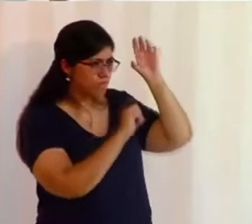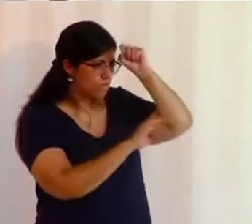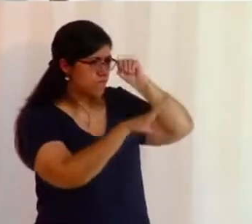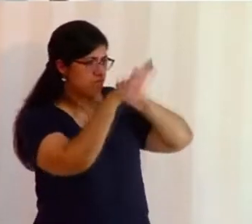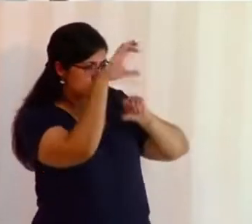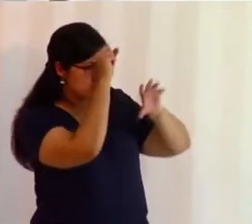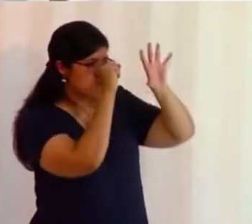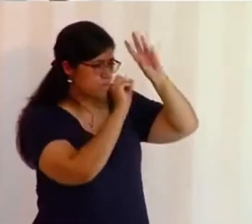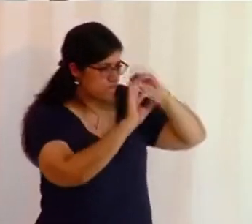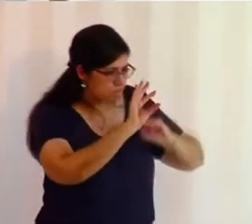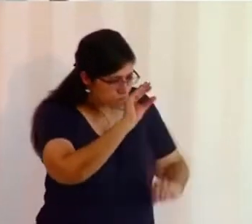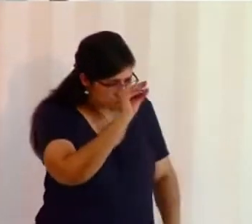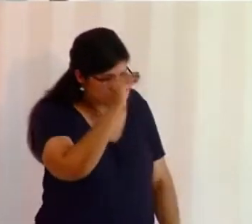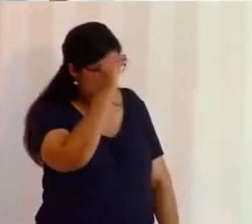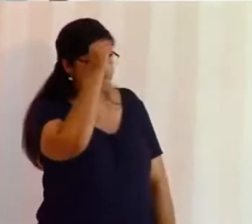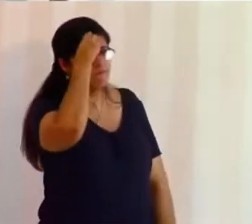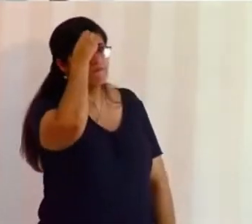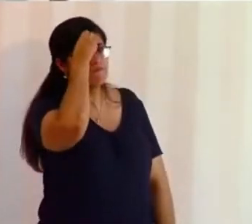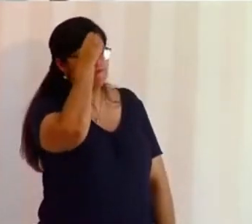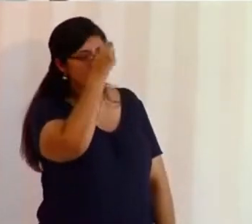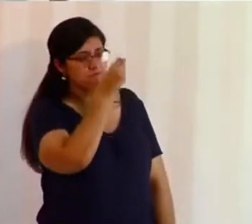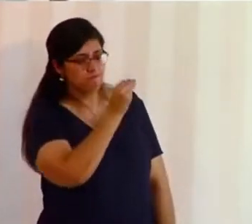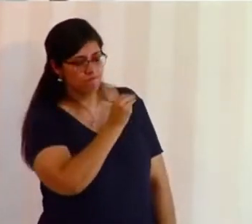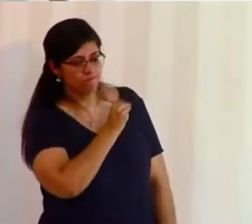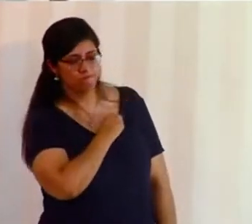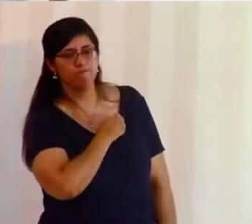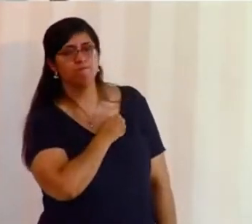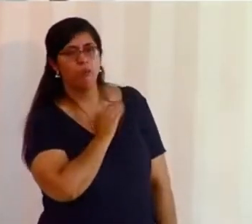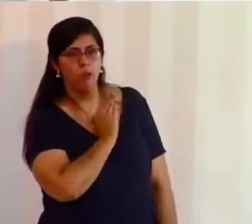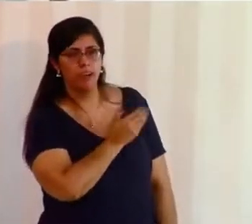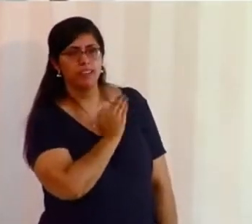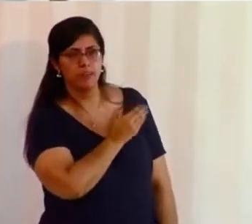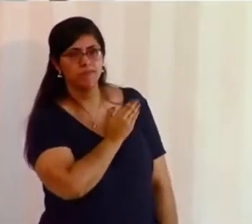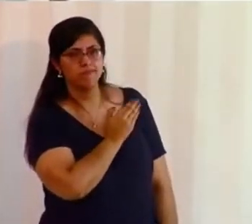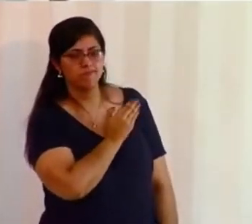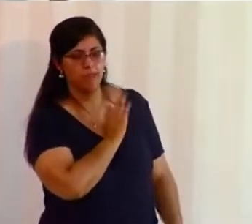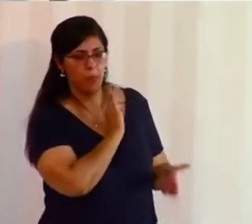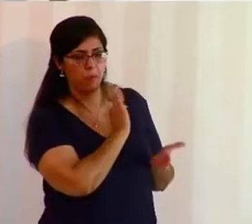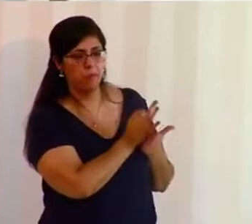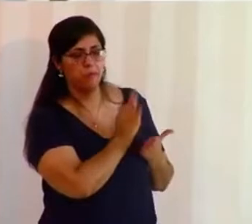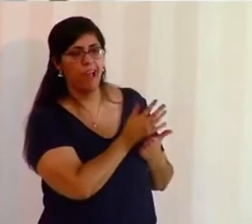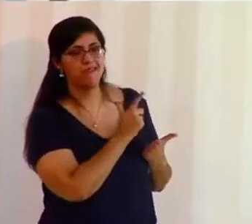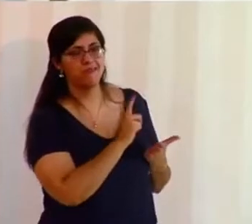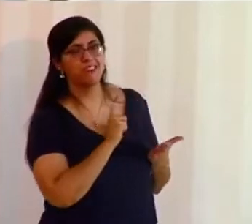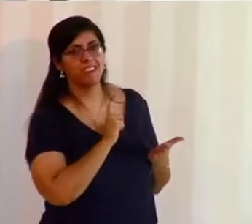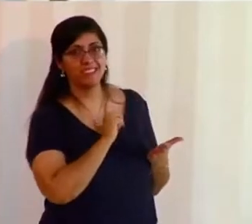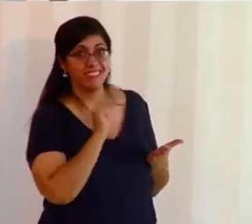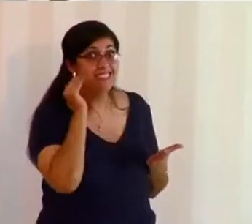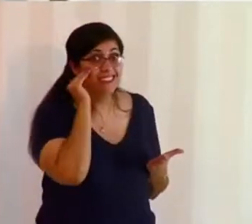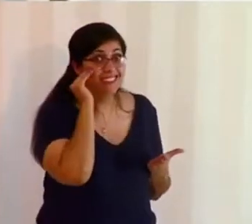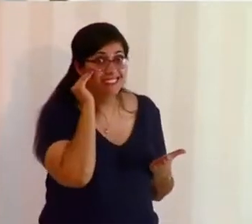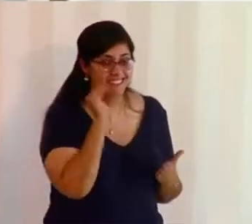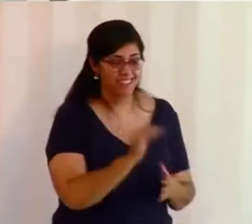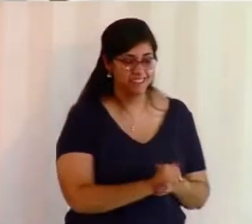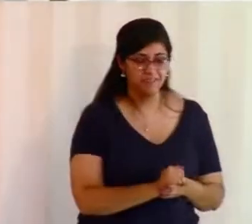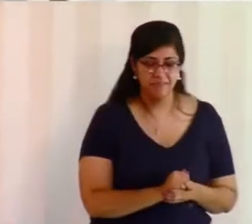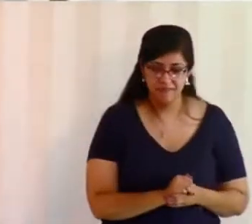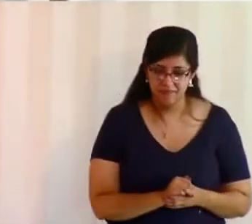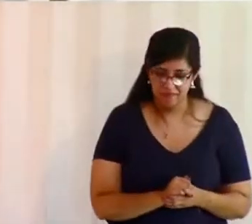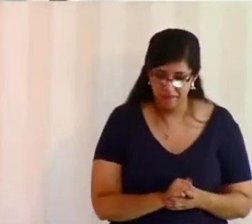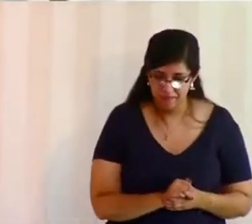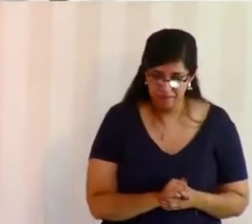aquelas mulheres estavam ouvindo. Mas isso aqui, meu querido irmão, minha querida irmã, faz toda a diferença para quem quer fazer a obra.